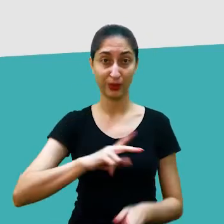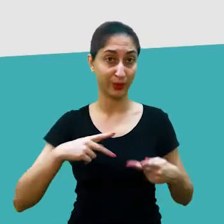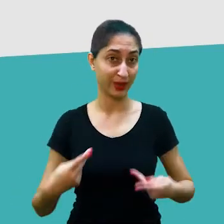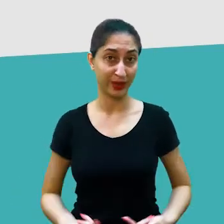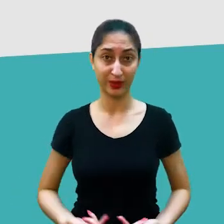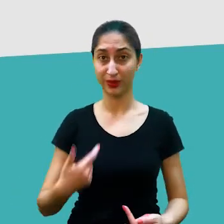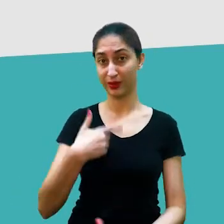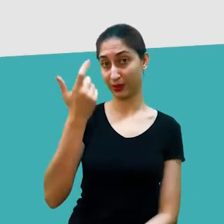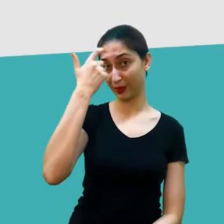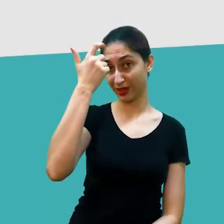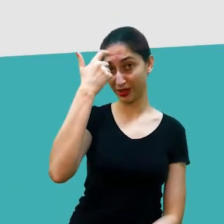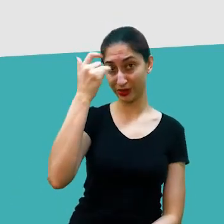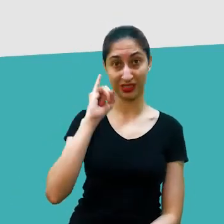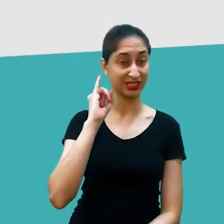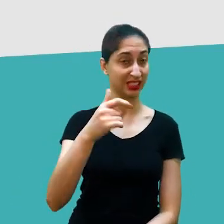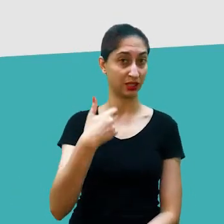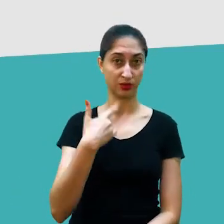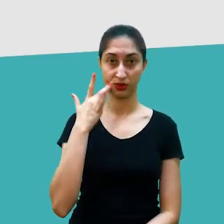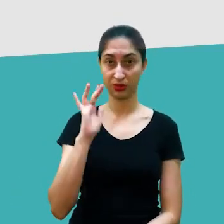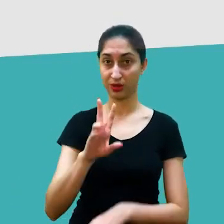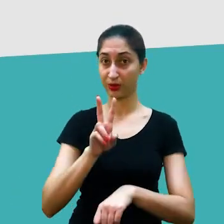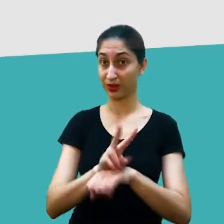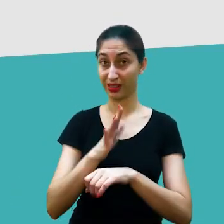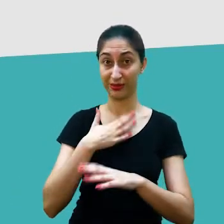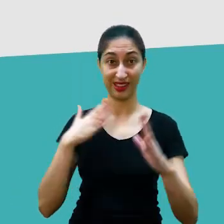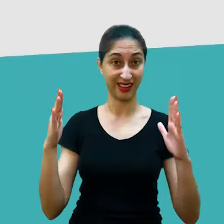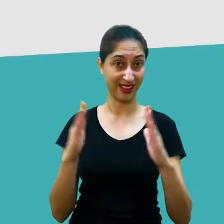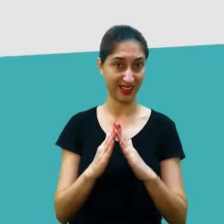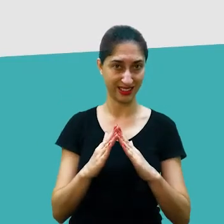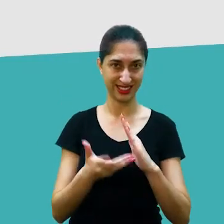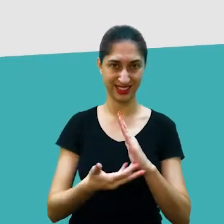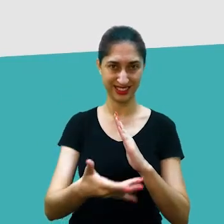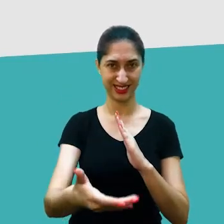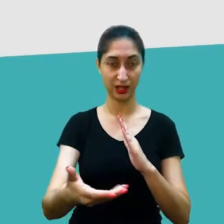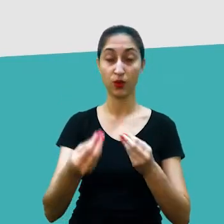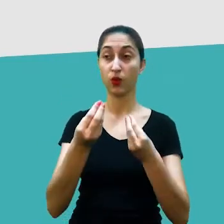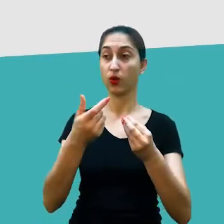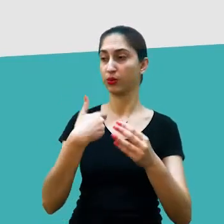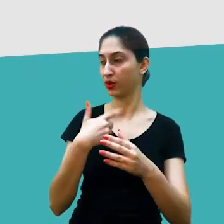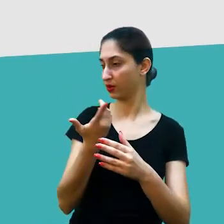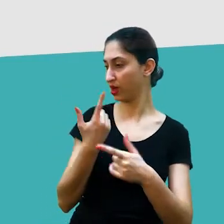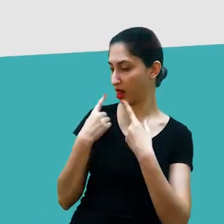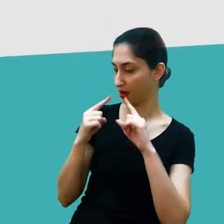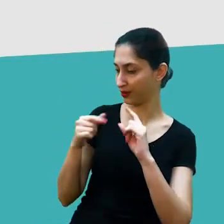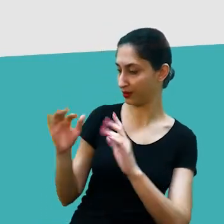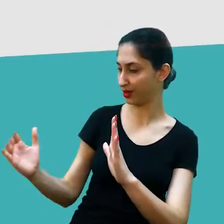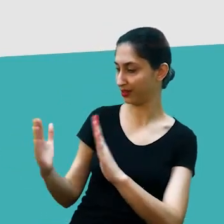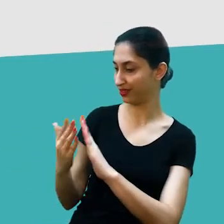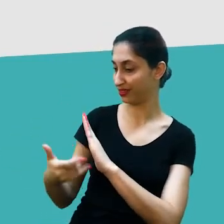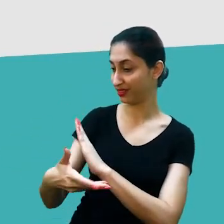muito nisso. Se eu não sei cuidar do meu quintal, como é que eu vou reclamar do quintal do outro, né?